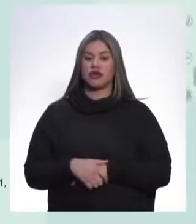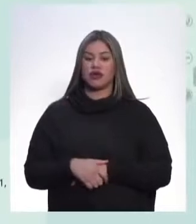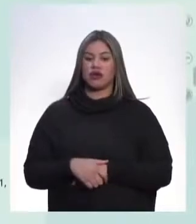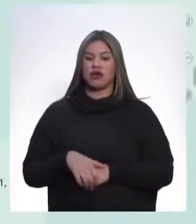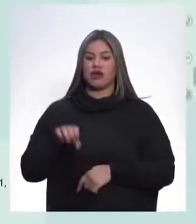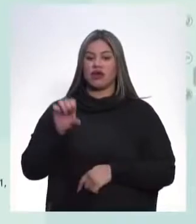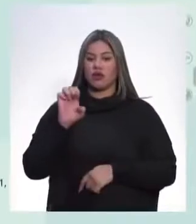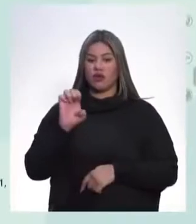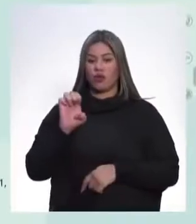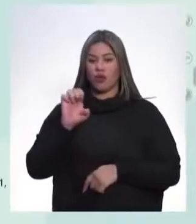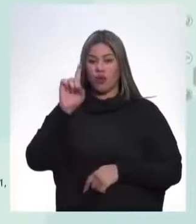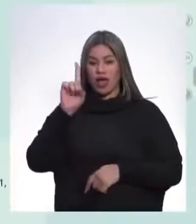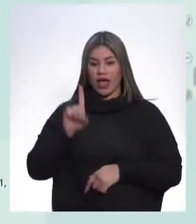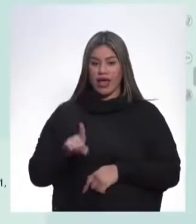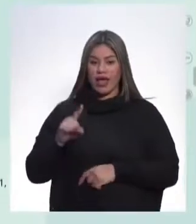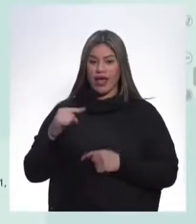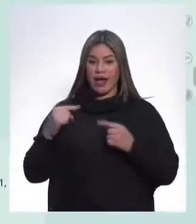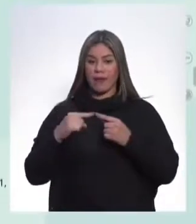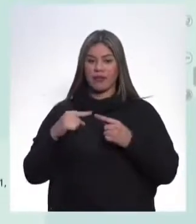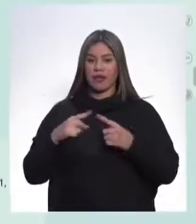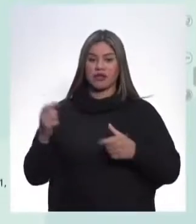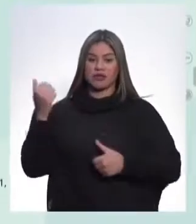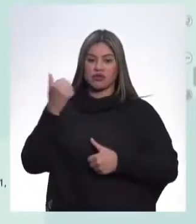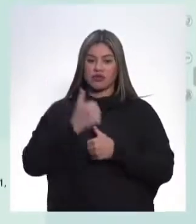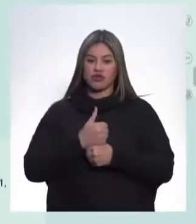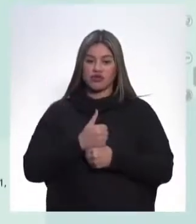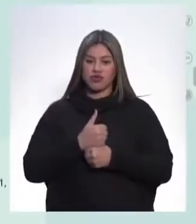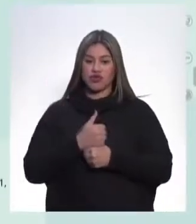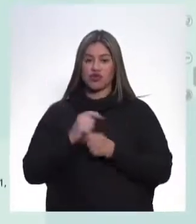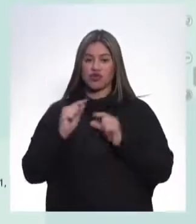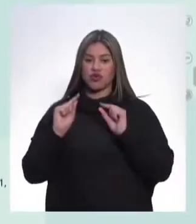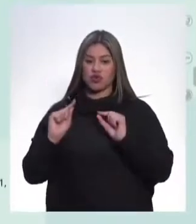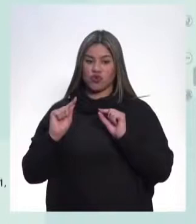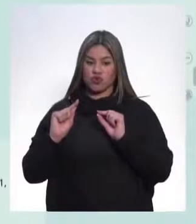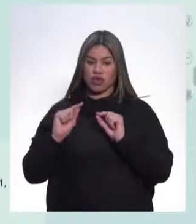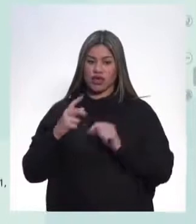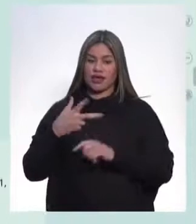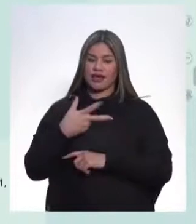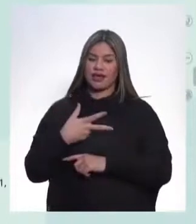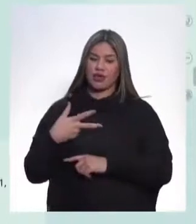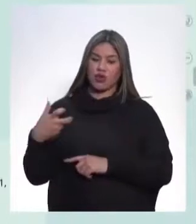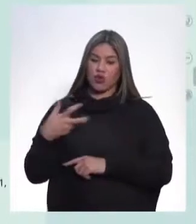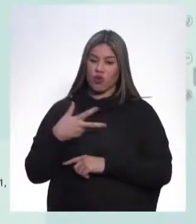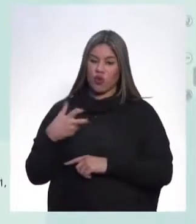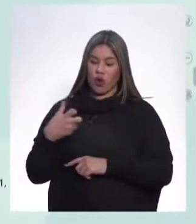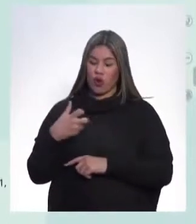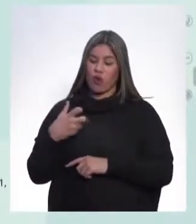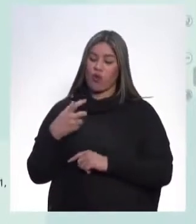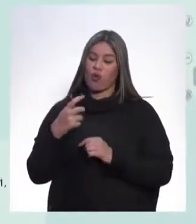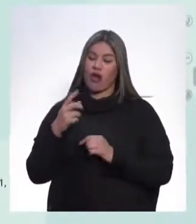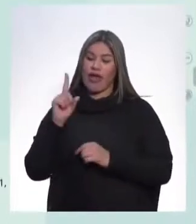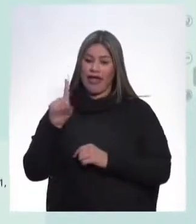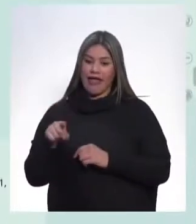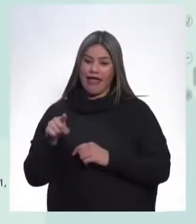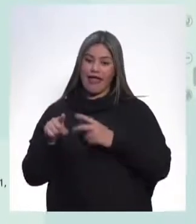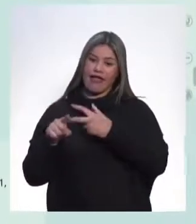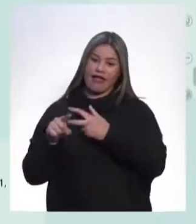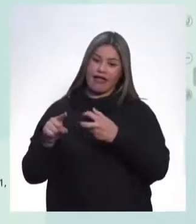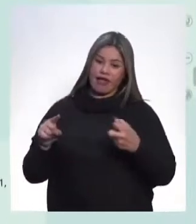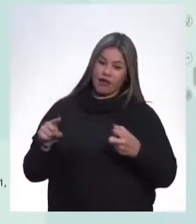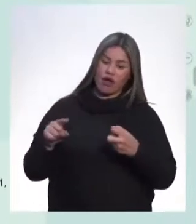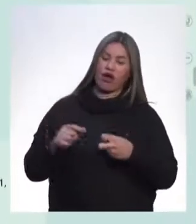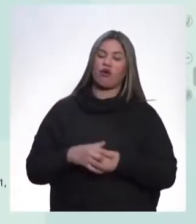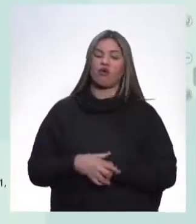o a gente substituiu pelo sinal de igual. Porque eu estou afirmando que o